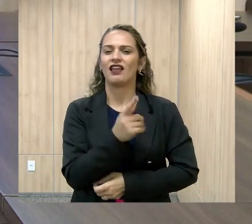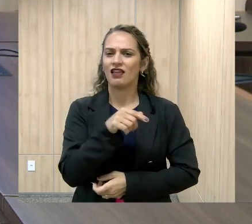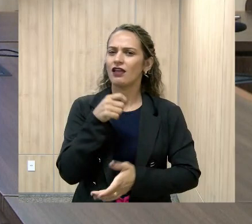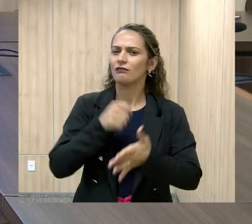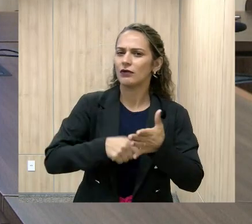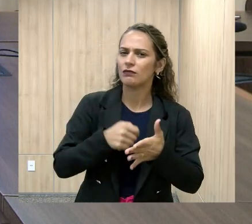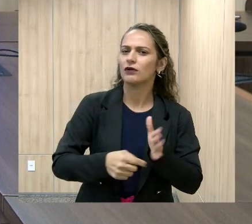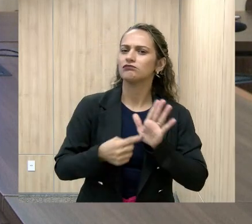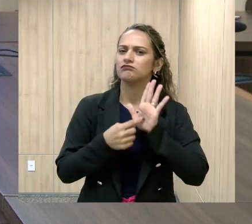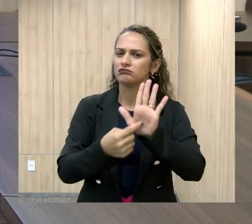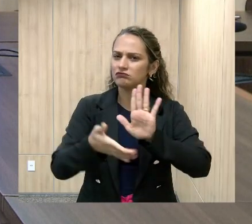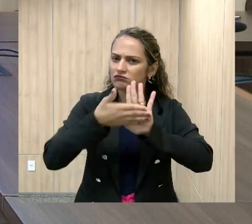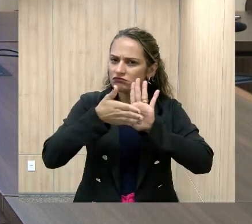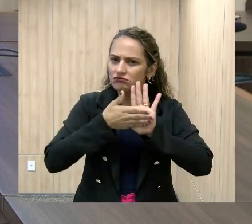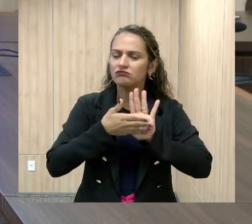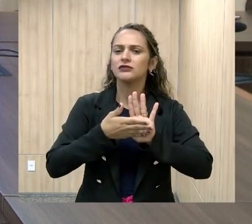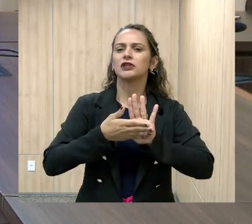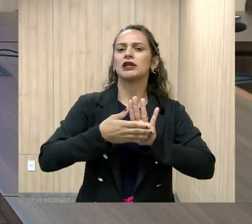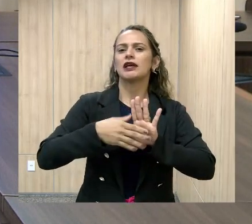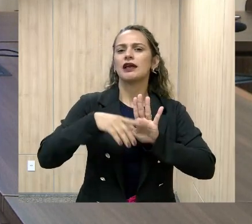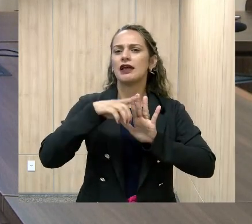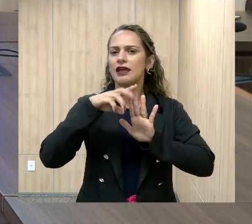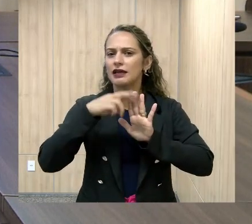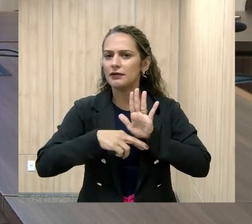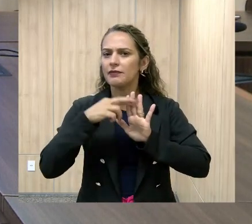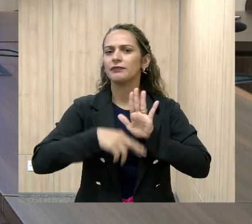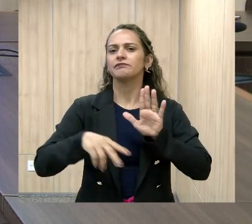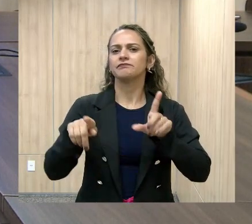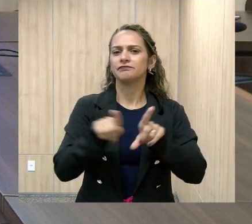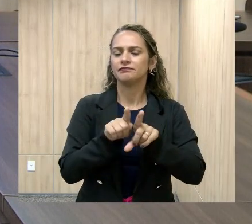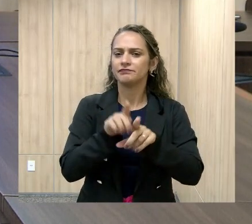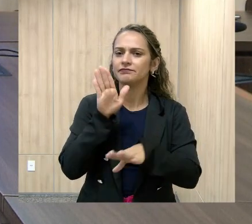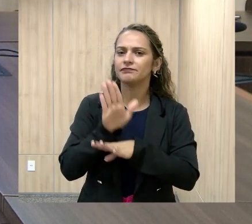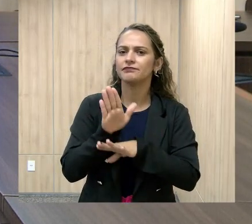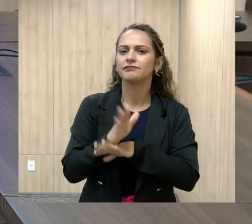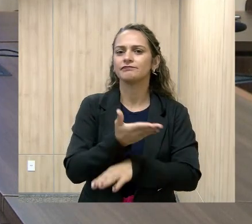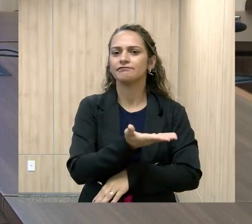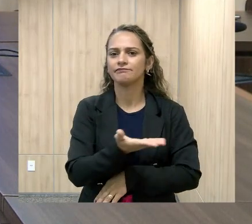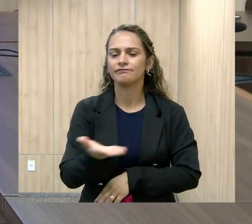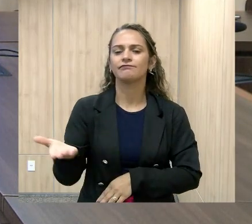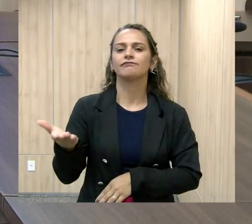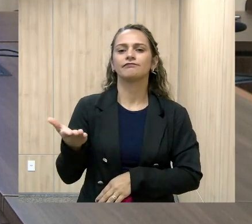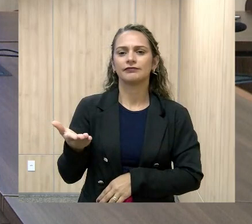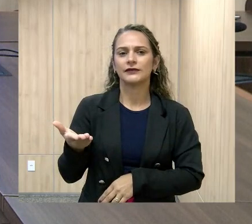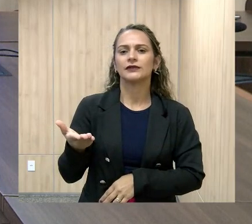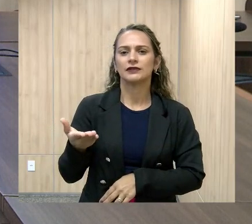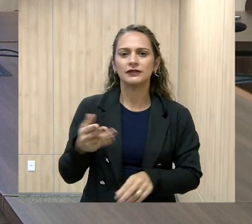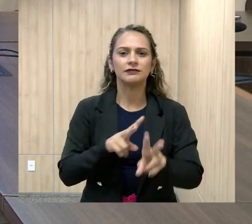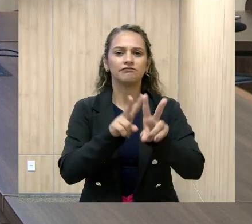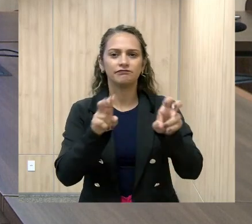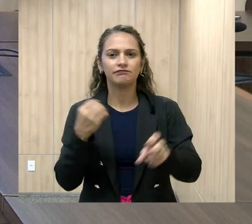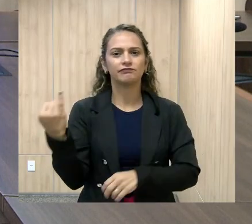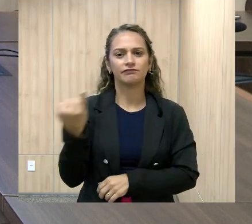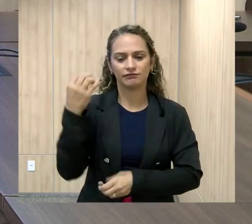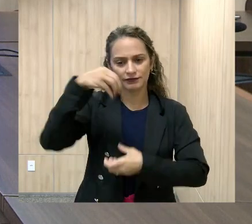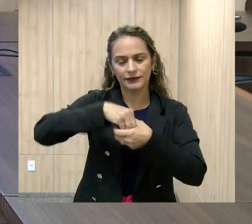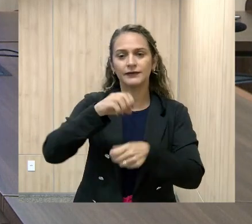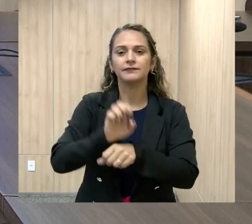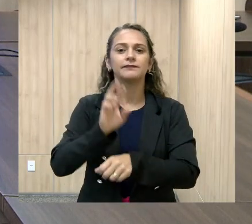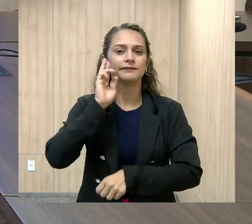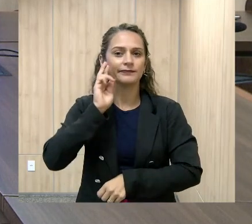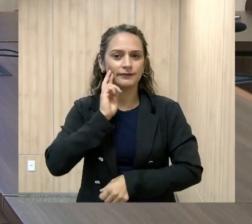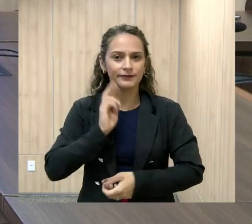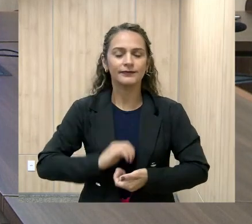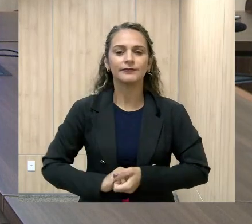tem apresentado proposições requerimentos a contribuir na pauta das mulheres para ajudar dentro dessa dessa demanda que nós temos